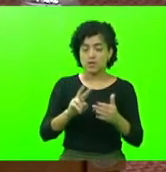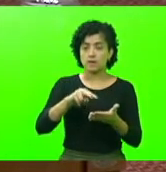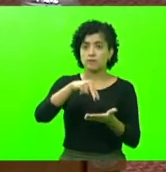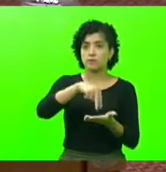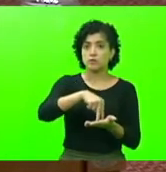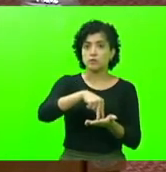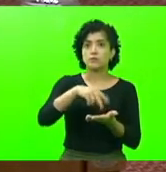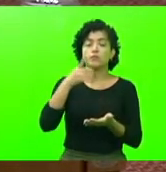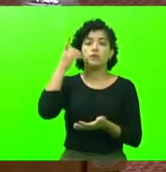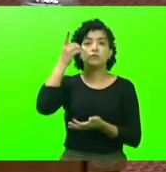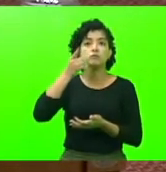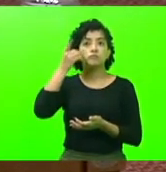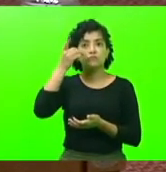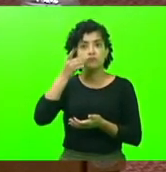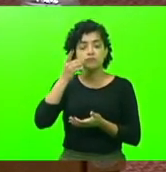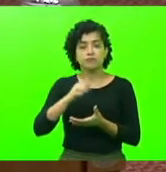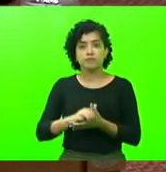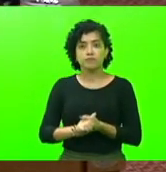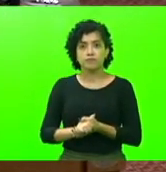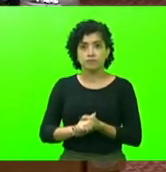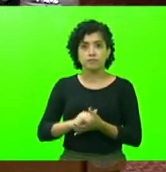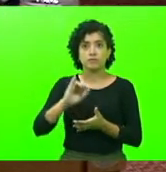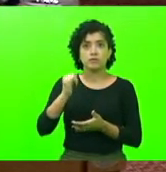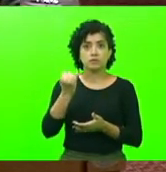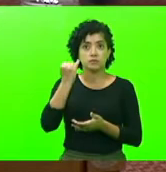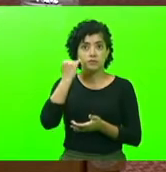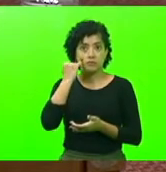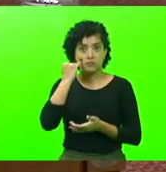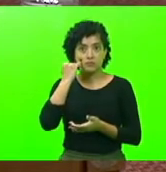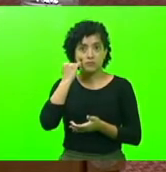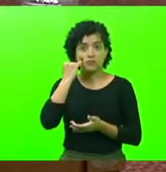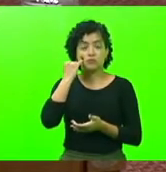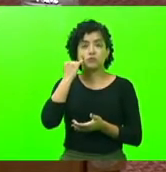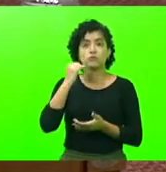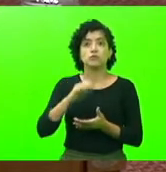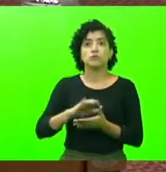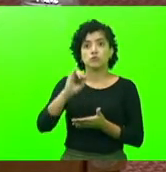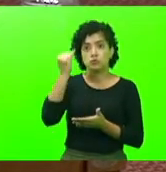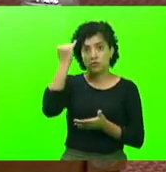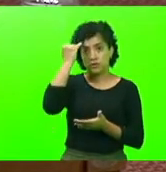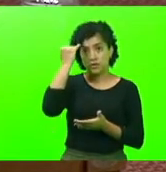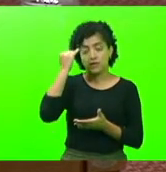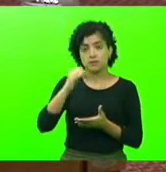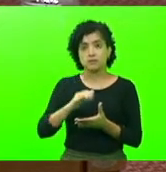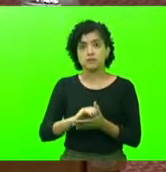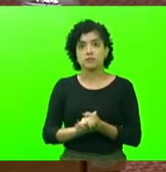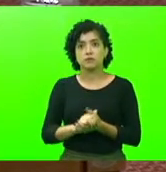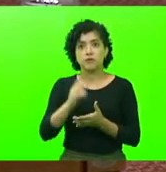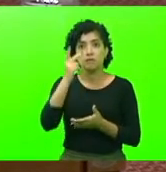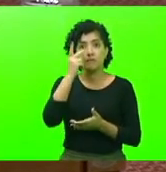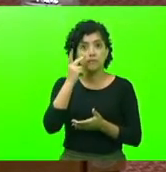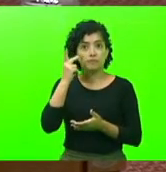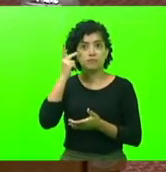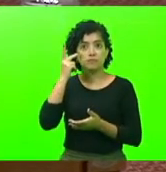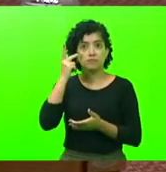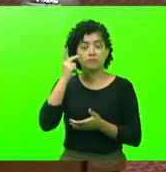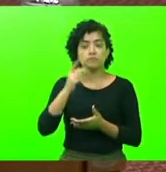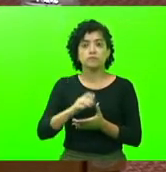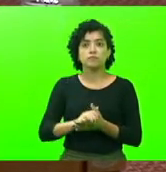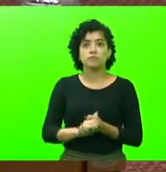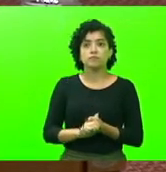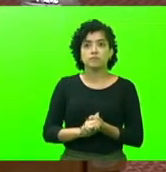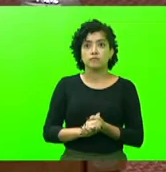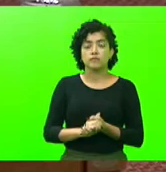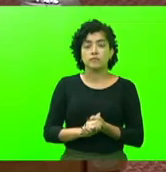palavra os senhores deputados Gessé Lopes, Jair Mioto, Pedro Celso Zucchi e Coronel Mocelin, e a